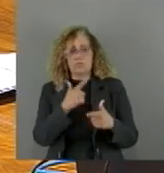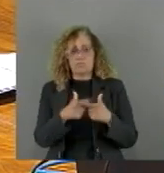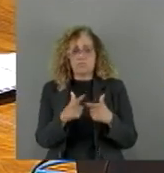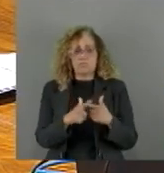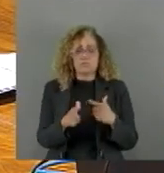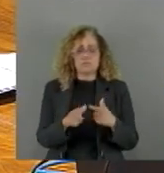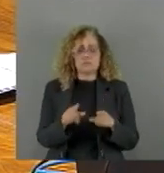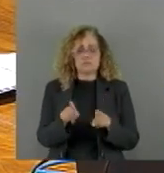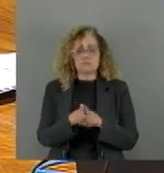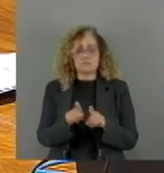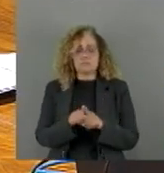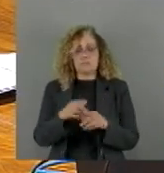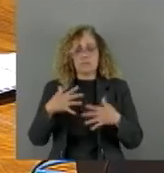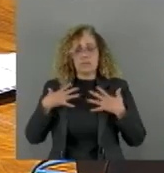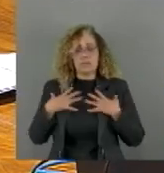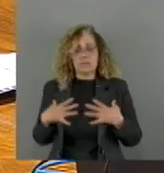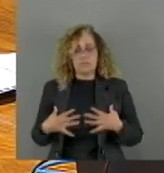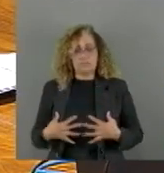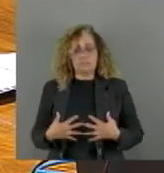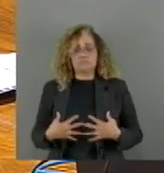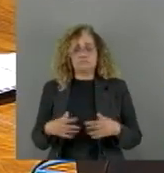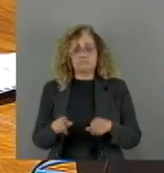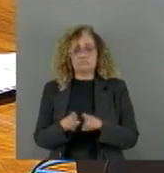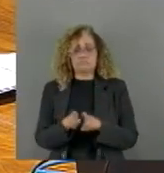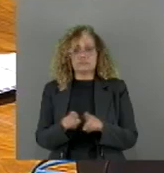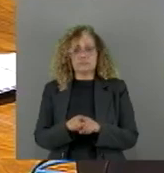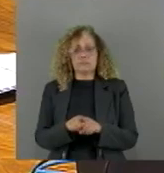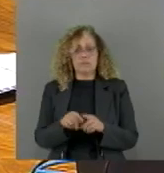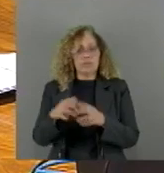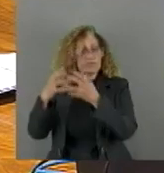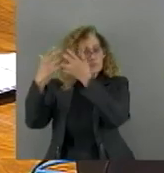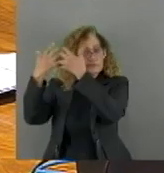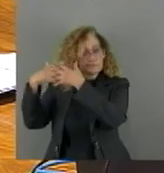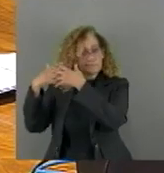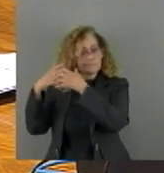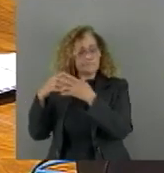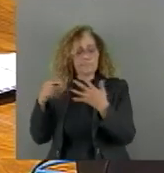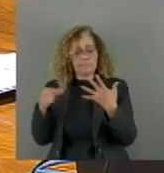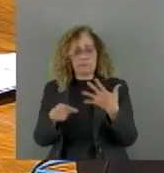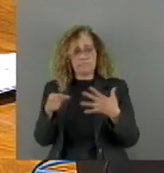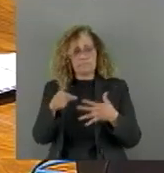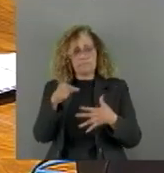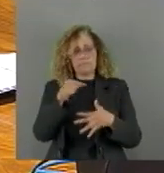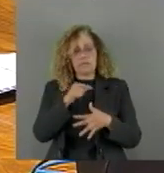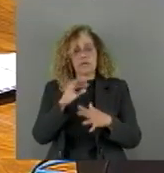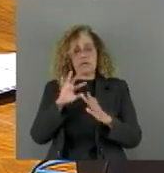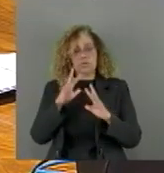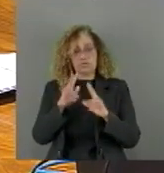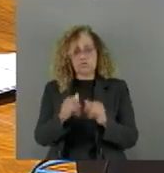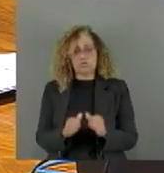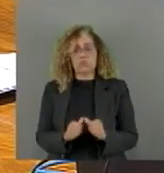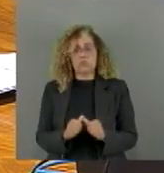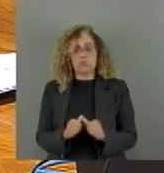torácica e anestesiologia. Assim, por preencher todos os requisitos estabelecidos pela lei